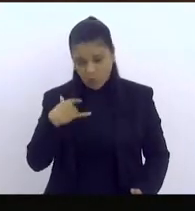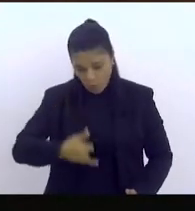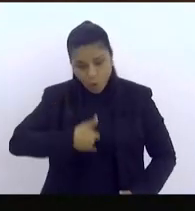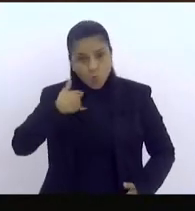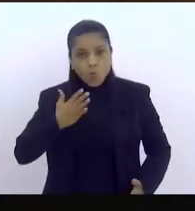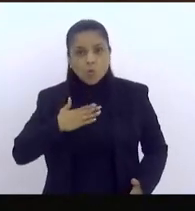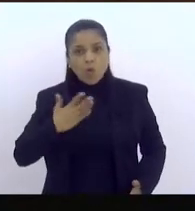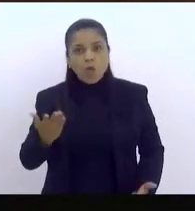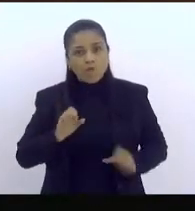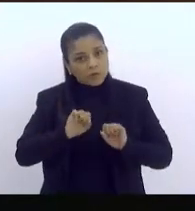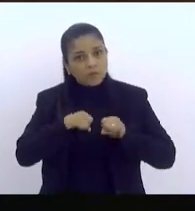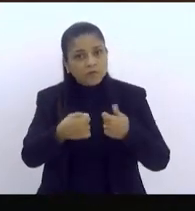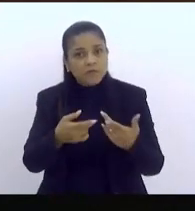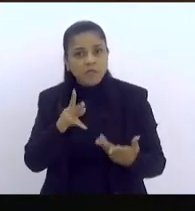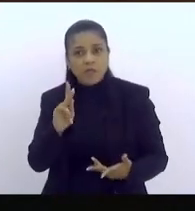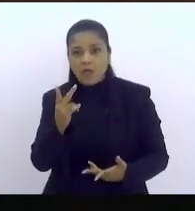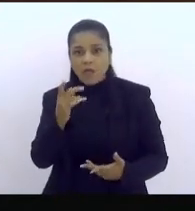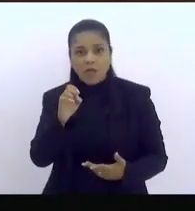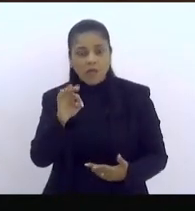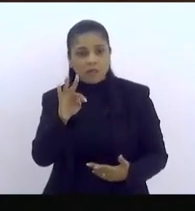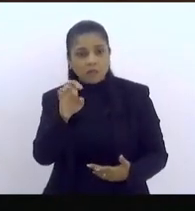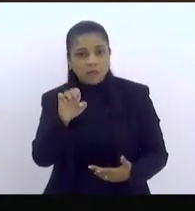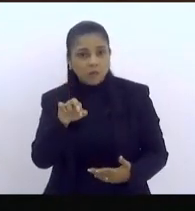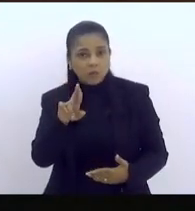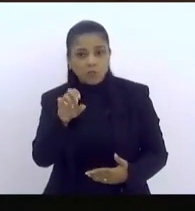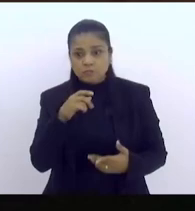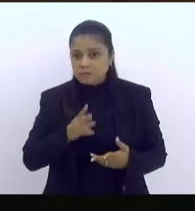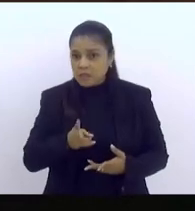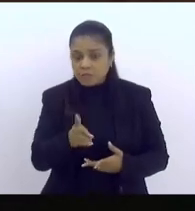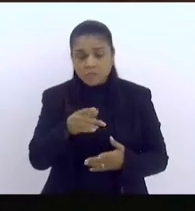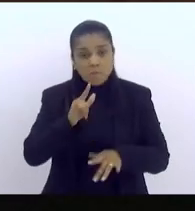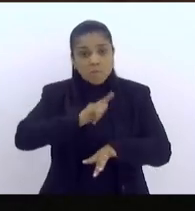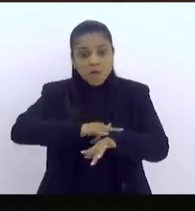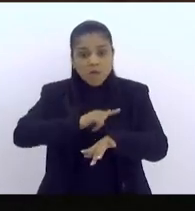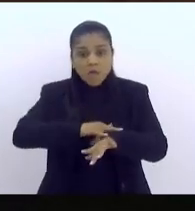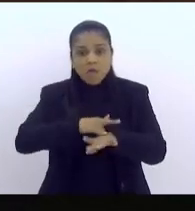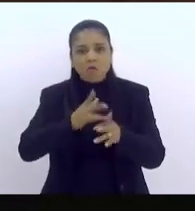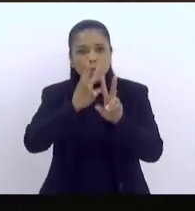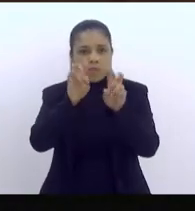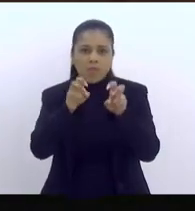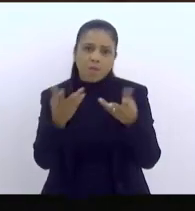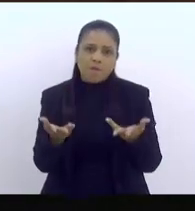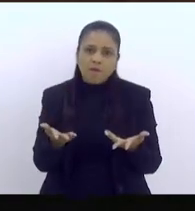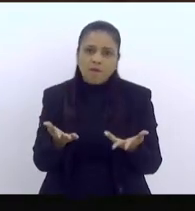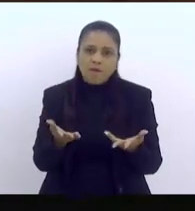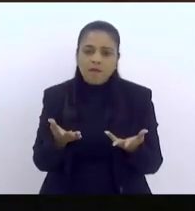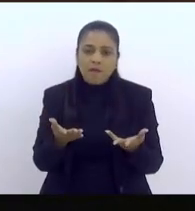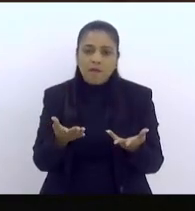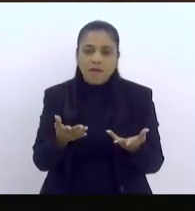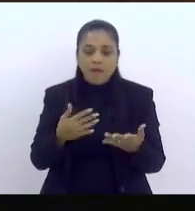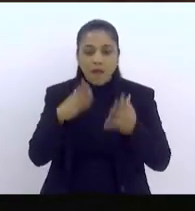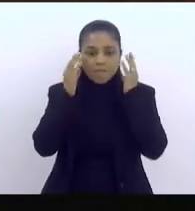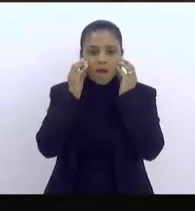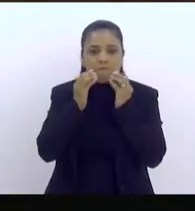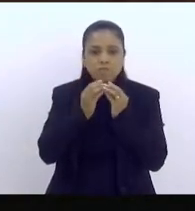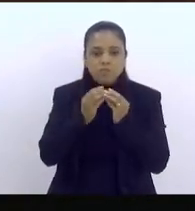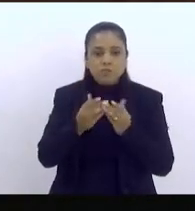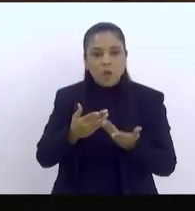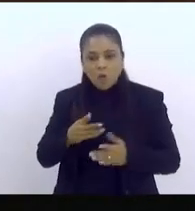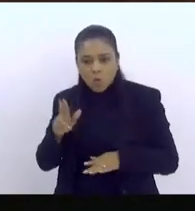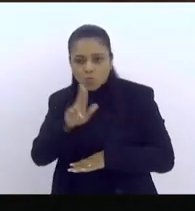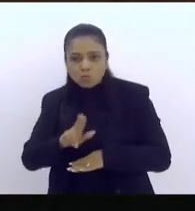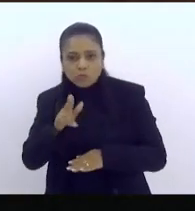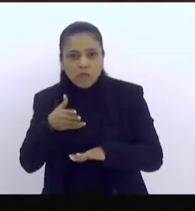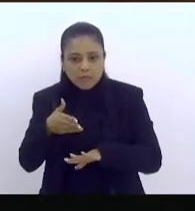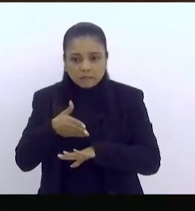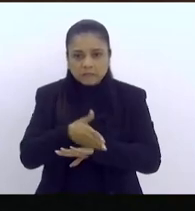defender os héteros. Sempre. Questão dos banheiros que querem fazer. Pô, o cara chega ali barbudão, quer usar o banheiro da mulher, porque ele